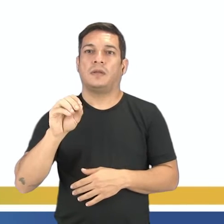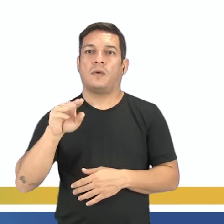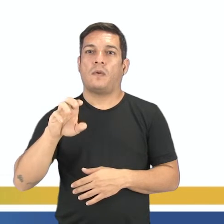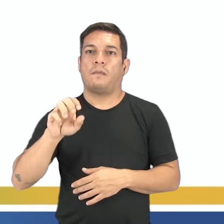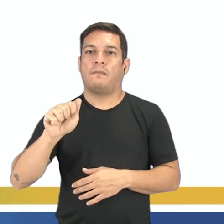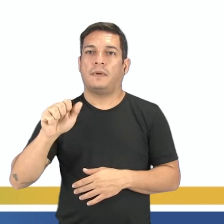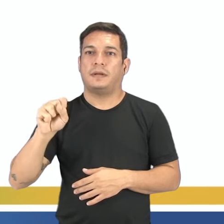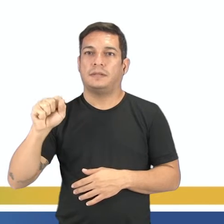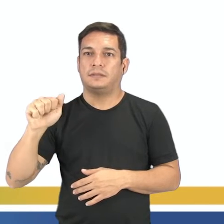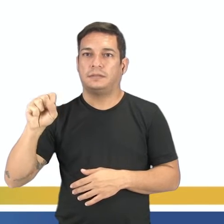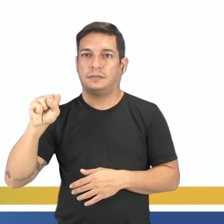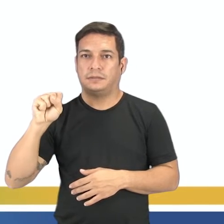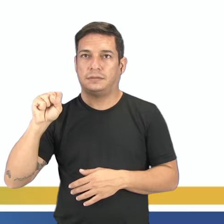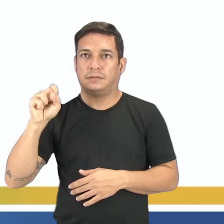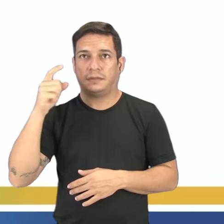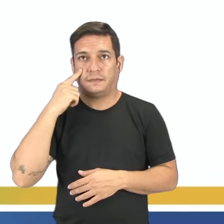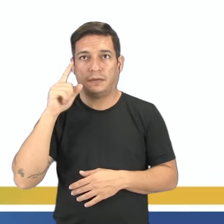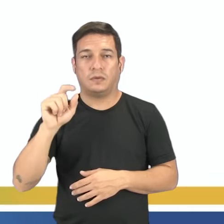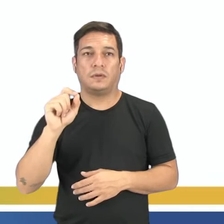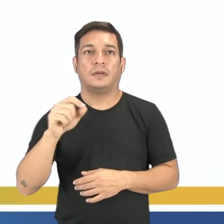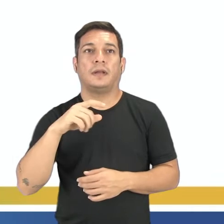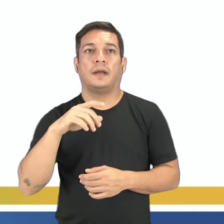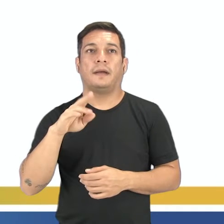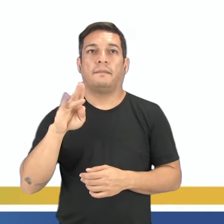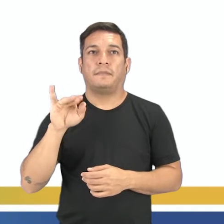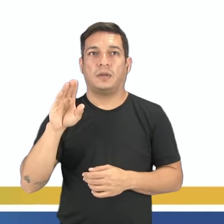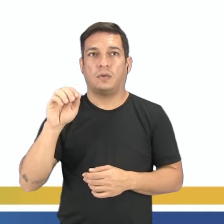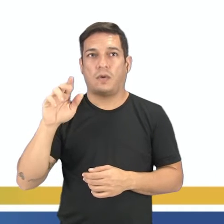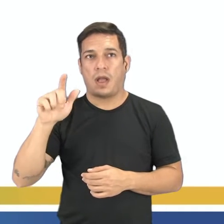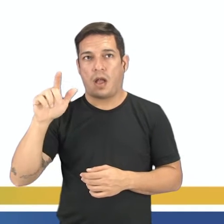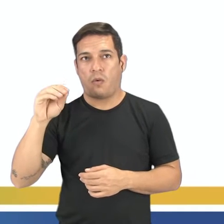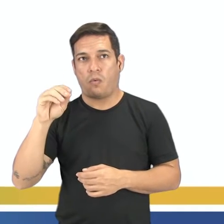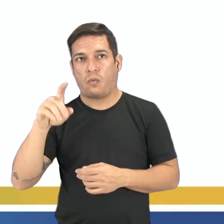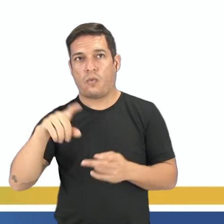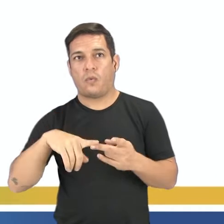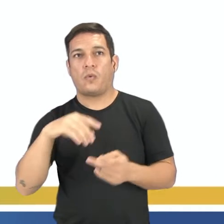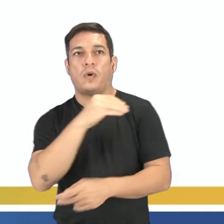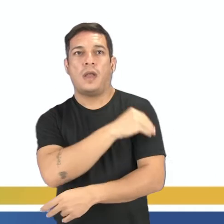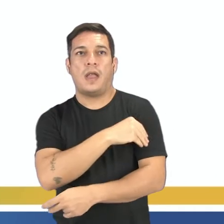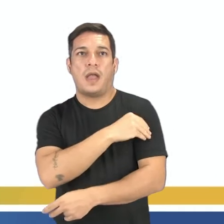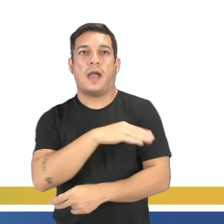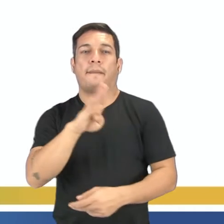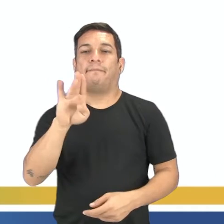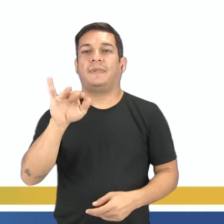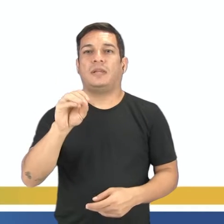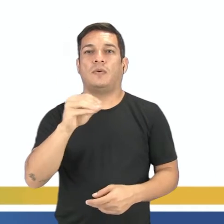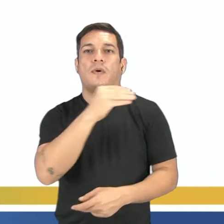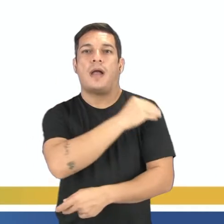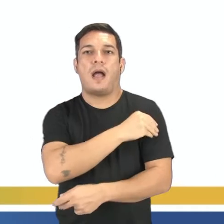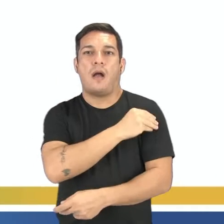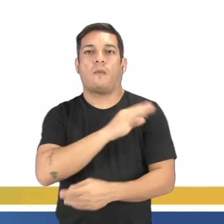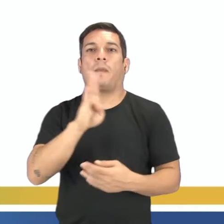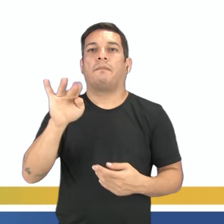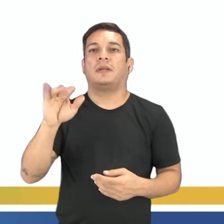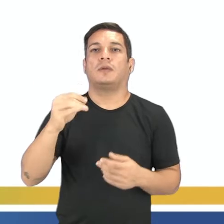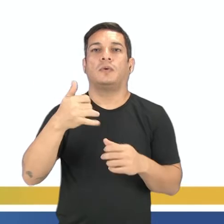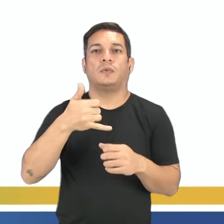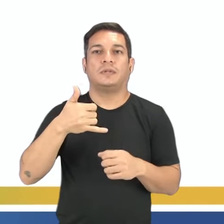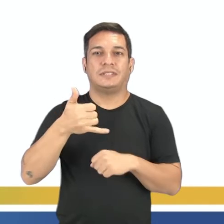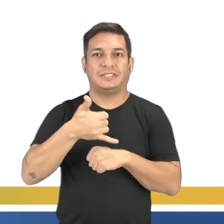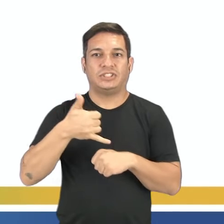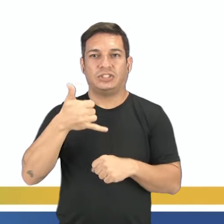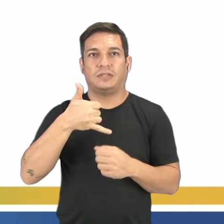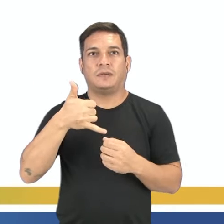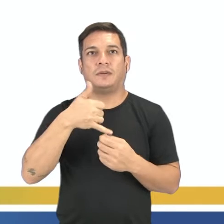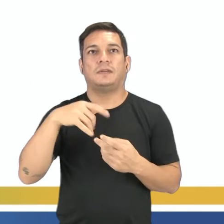o bioálcool, o biodiesel e o biogás. Lembrando que não é diesel, é biodiesel. Tranquilo? Então,